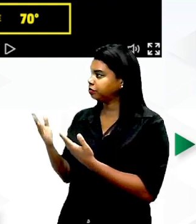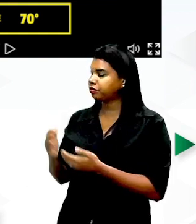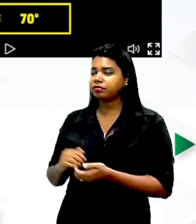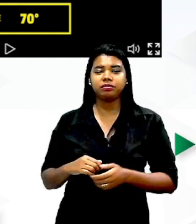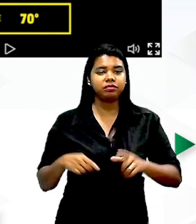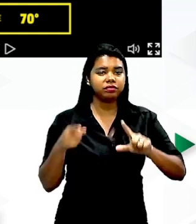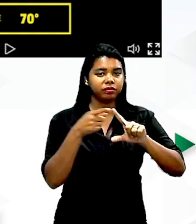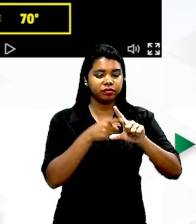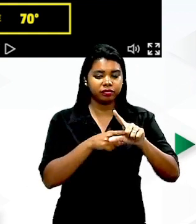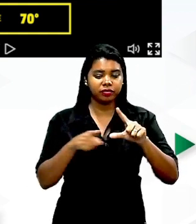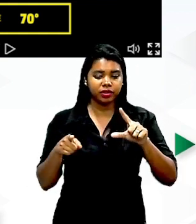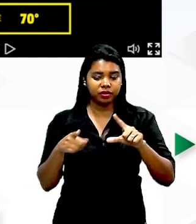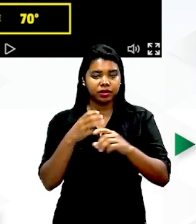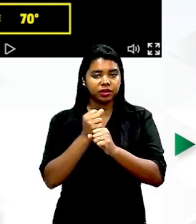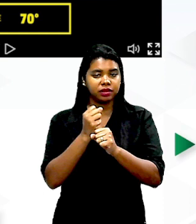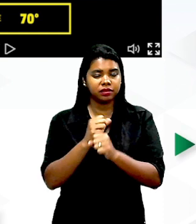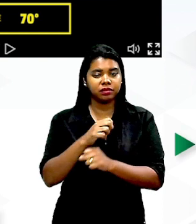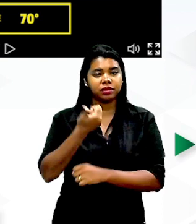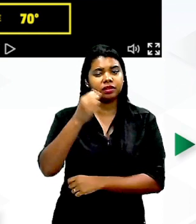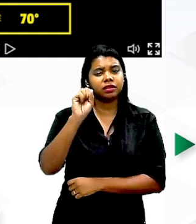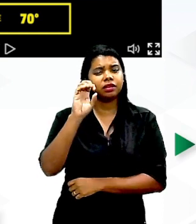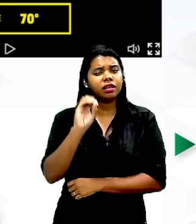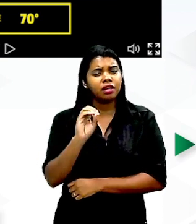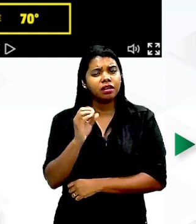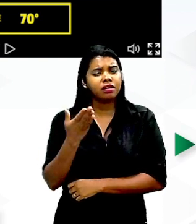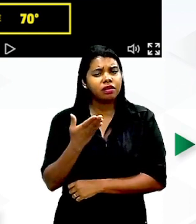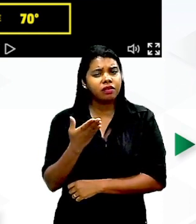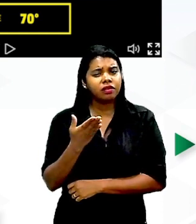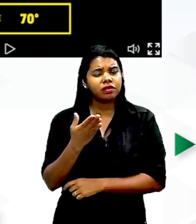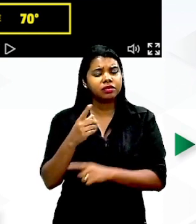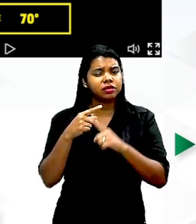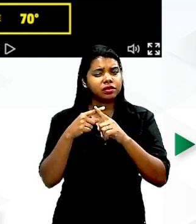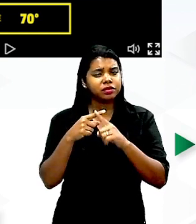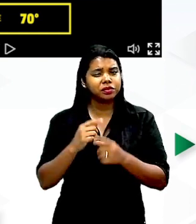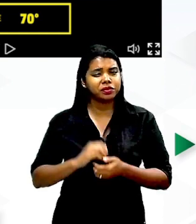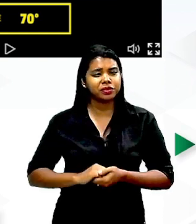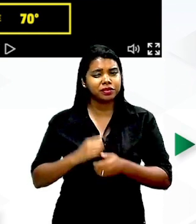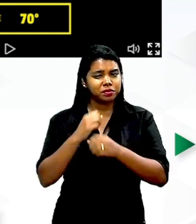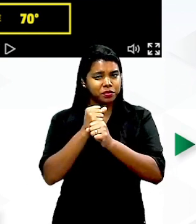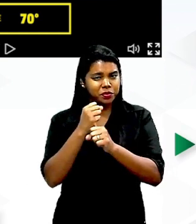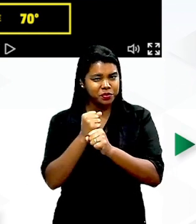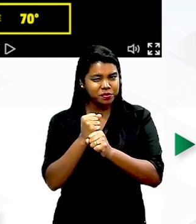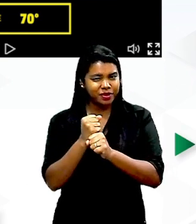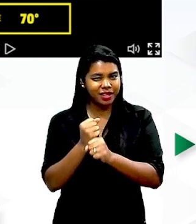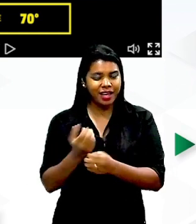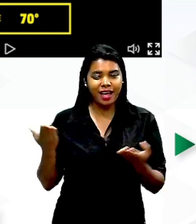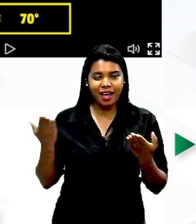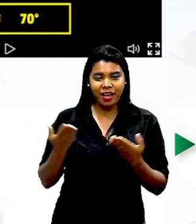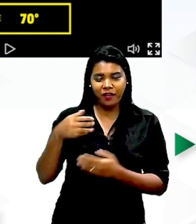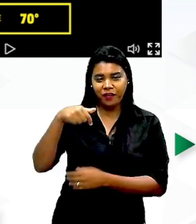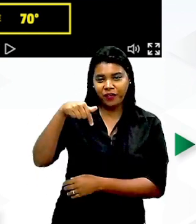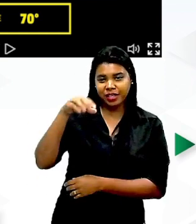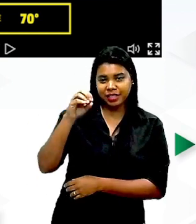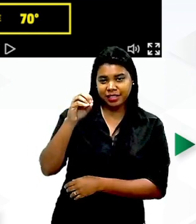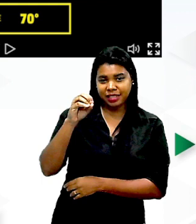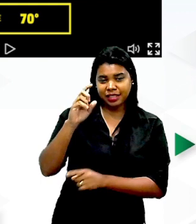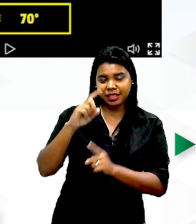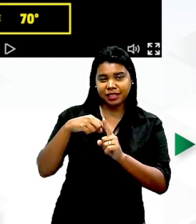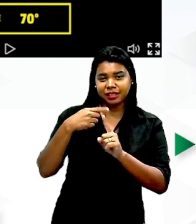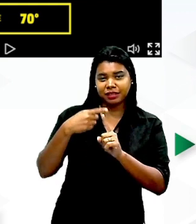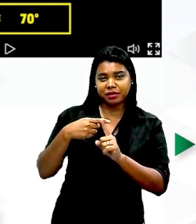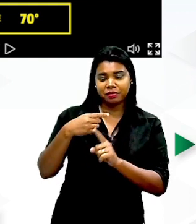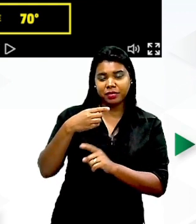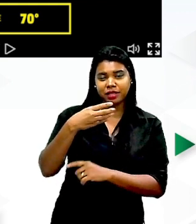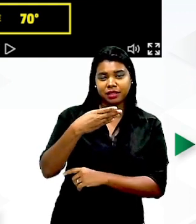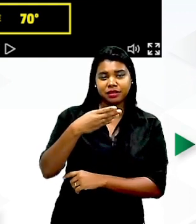ter que somar 180. Então qual é o valor de conhecido do x? Vamos calcular? Então eu posso somar 70 mais 40, que vai